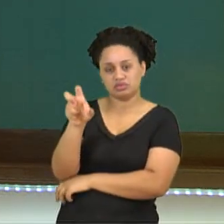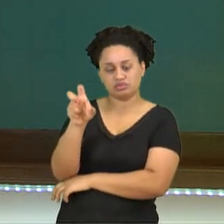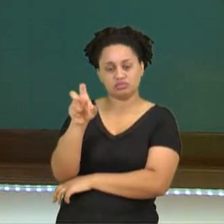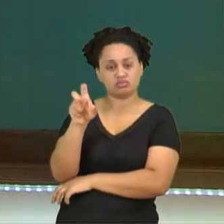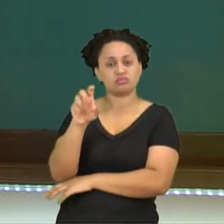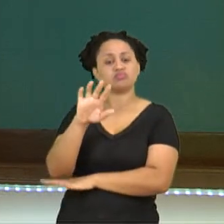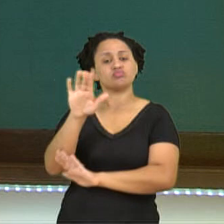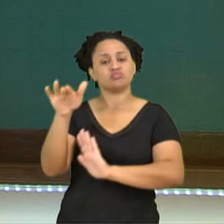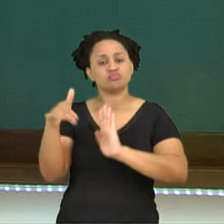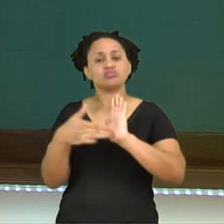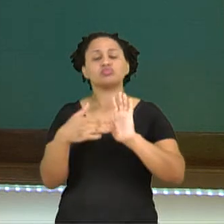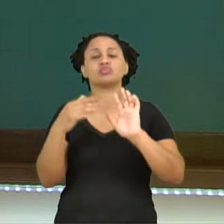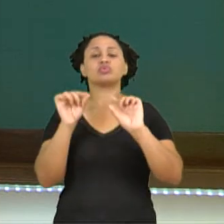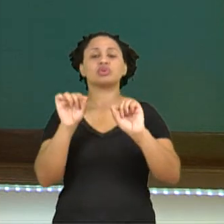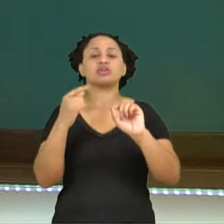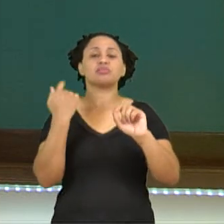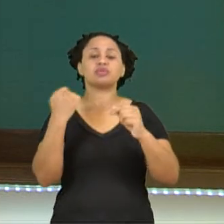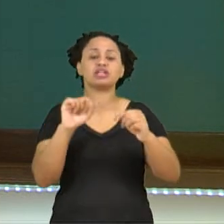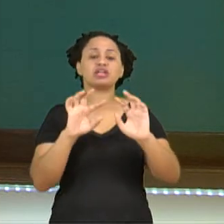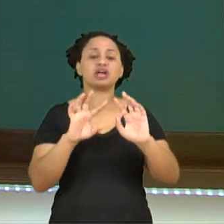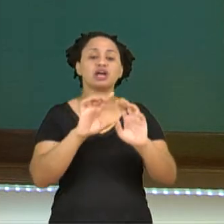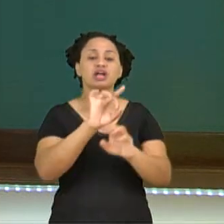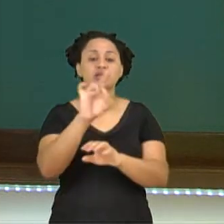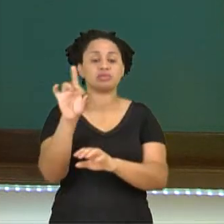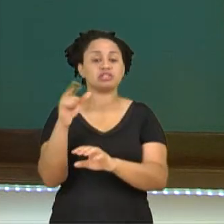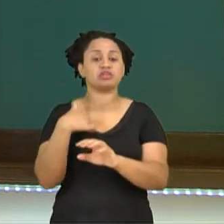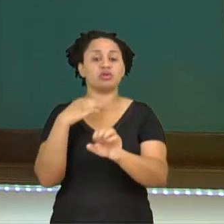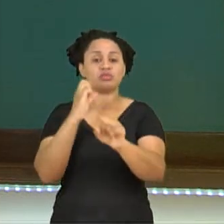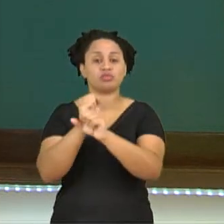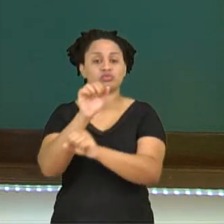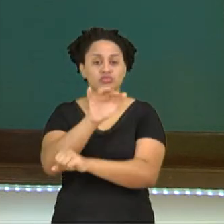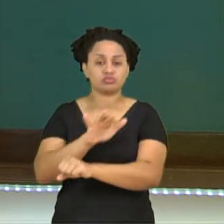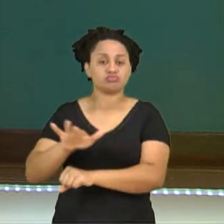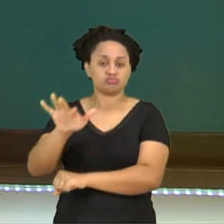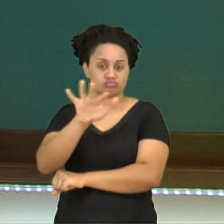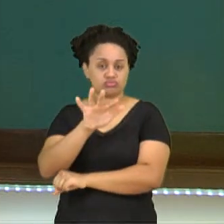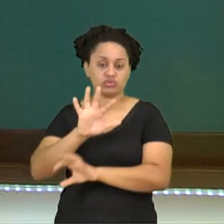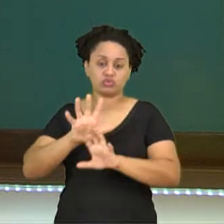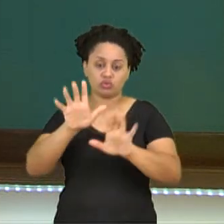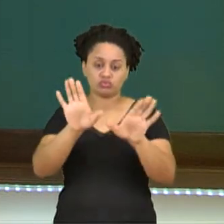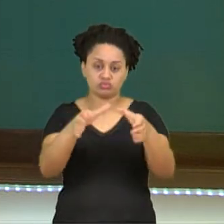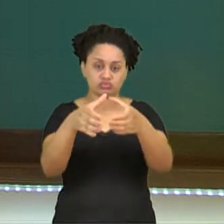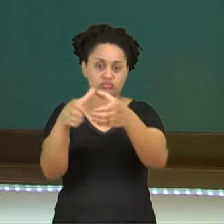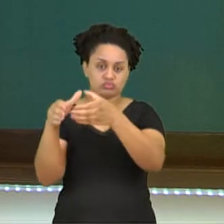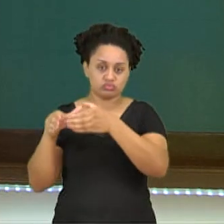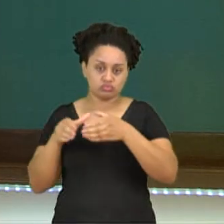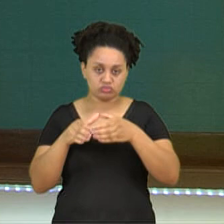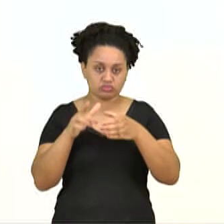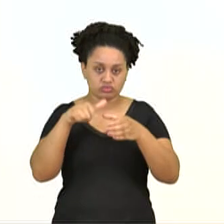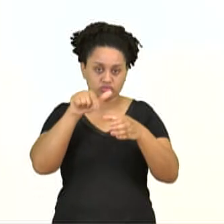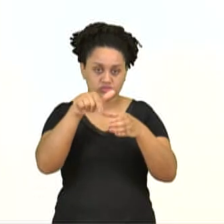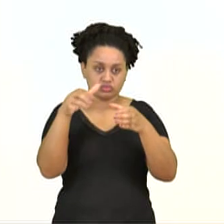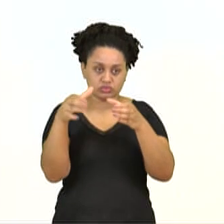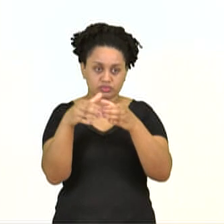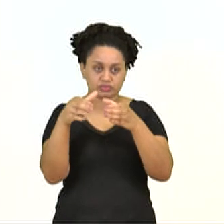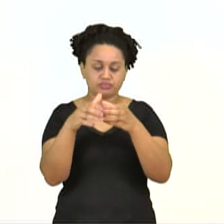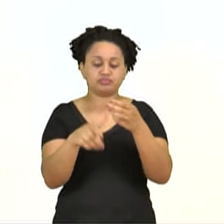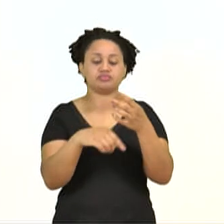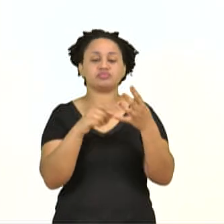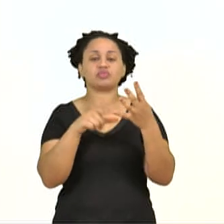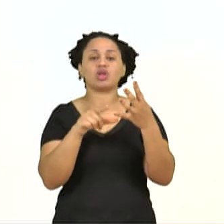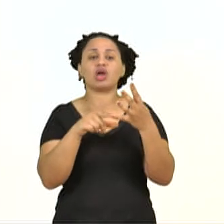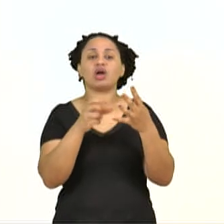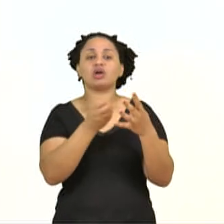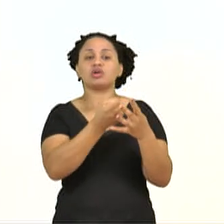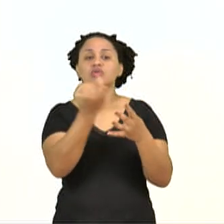Todos vai ter que ter uma pontuação geral dentro na quadra. O número